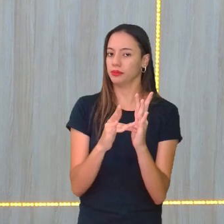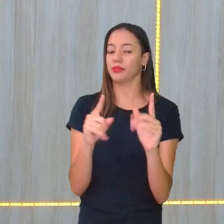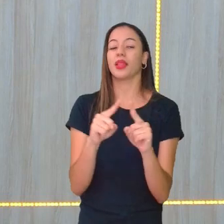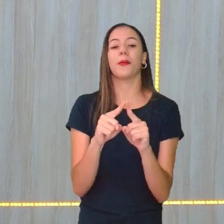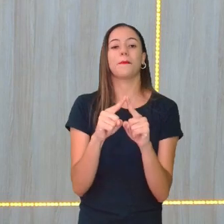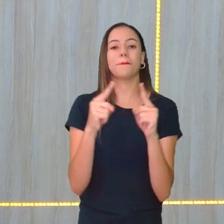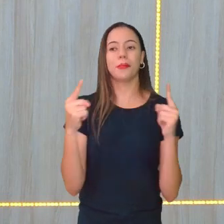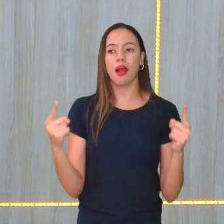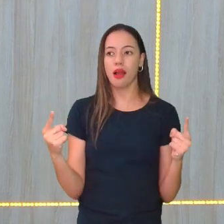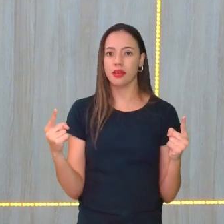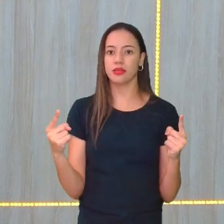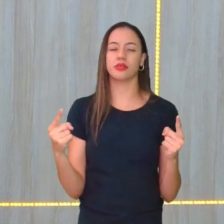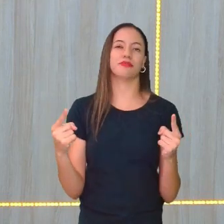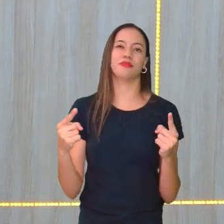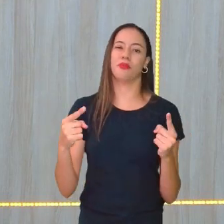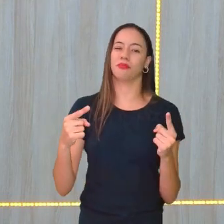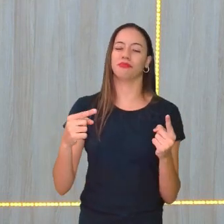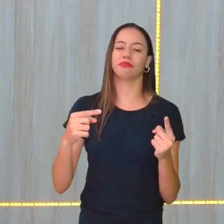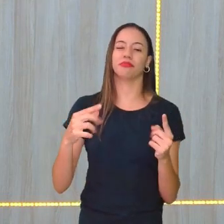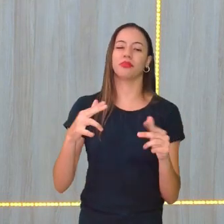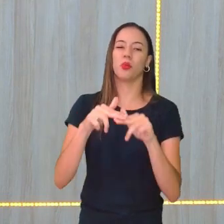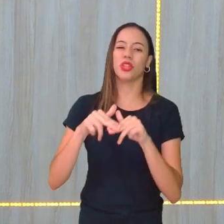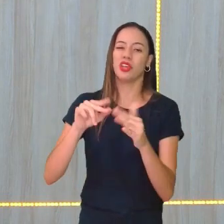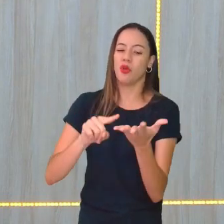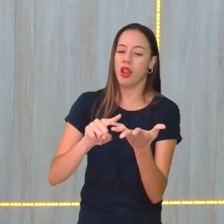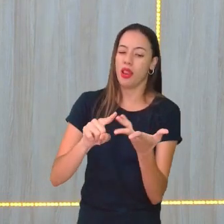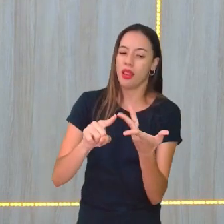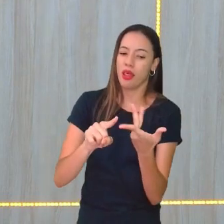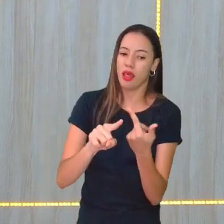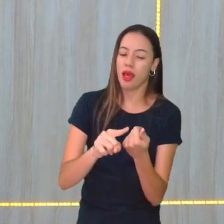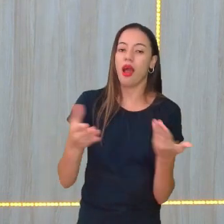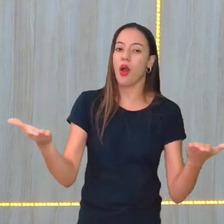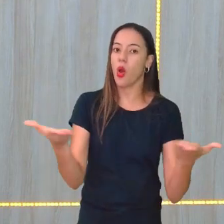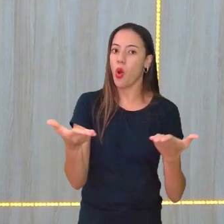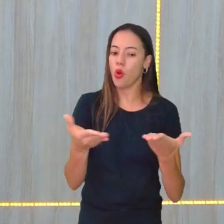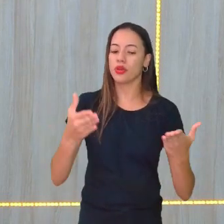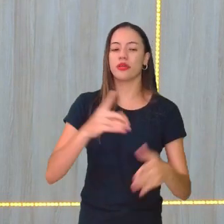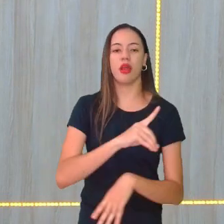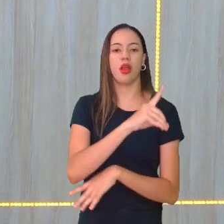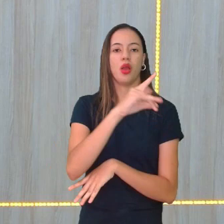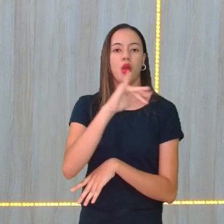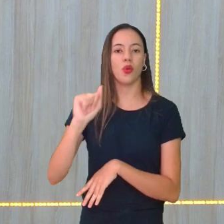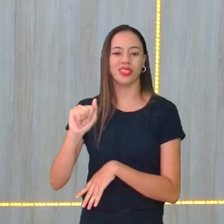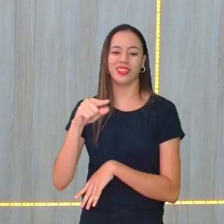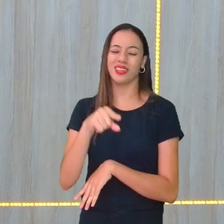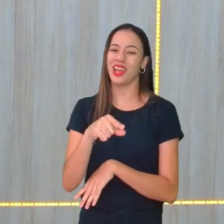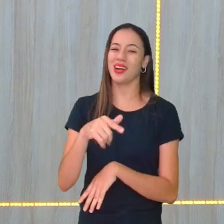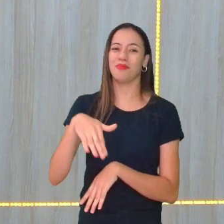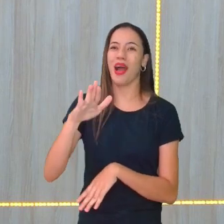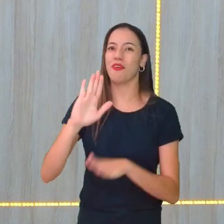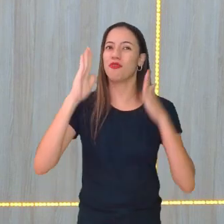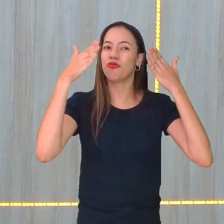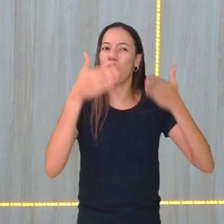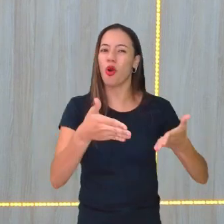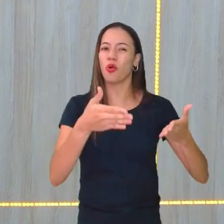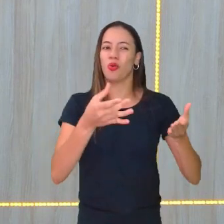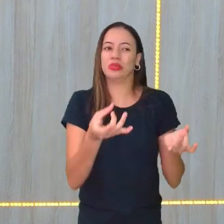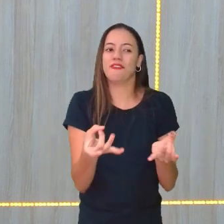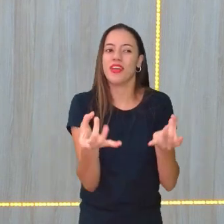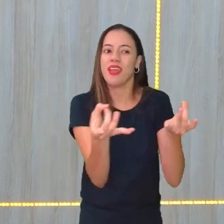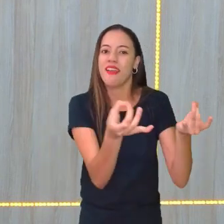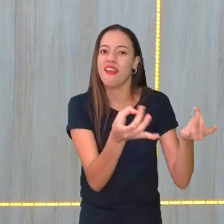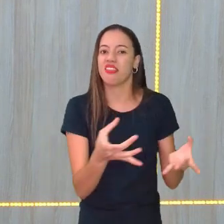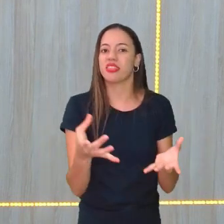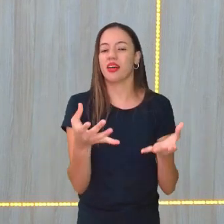que por N questões, hoje se tornou uma data, né, comercial, uma data onde as